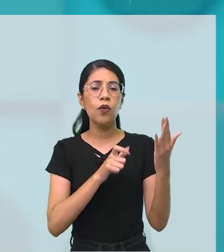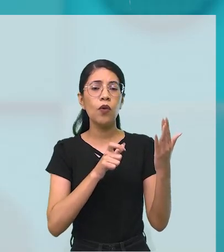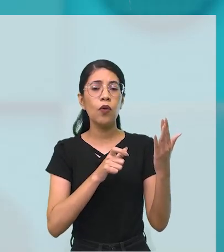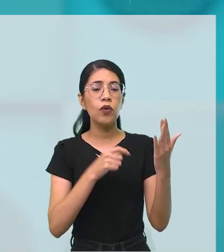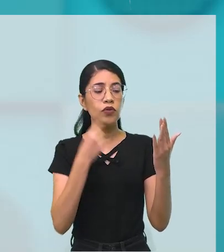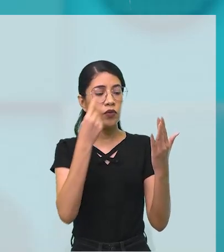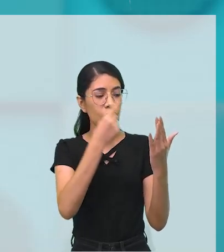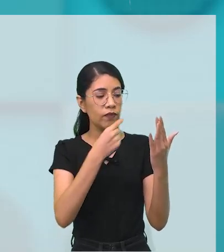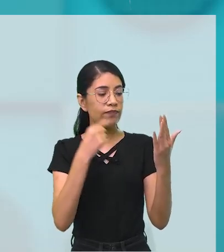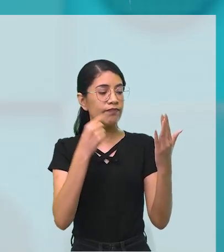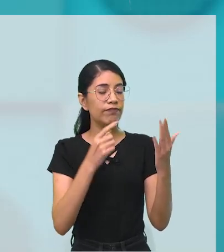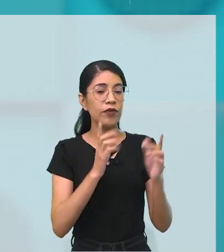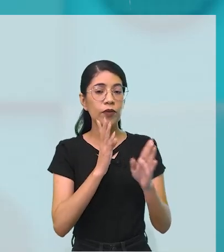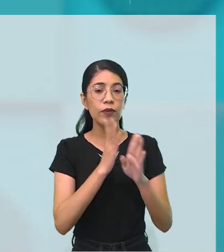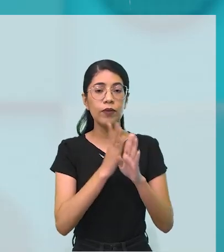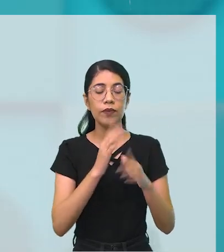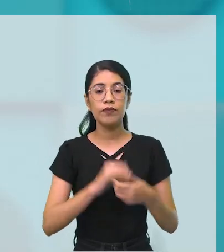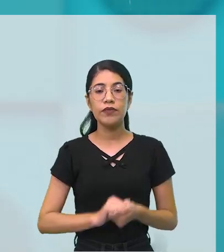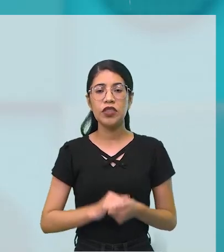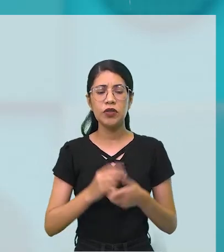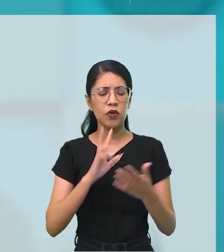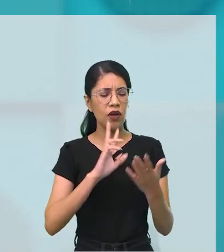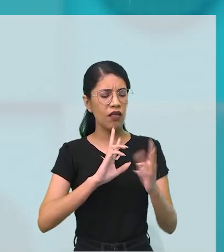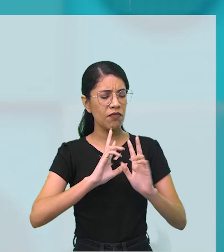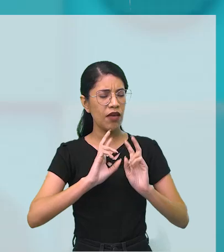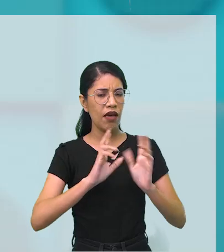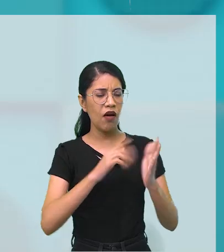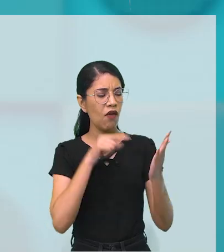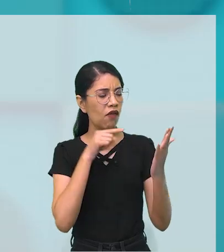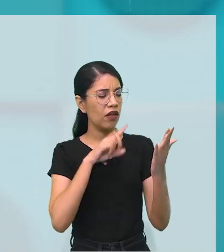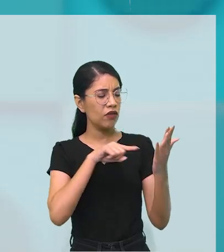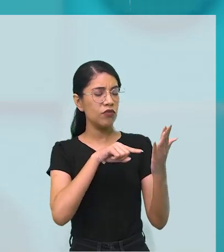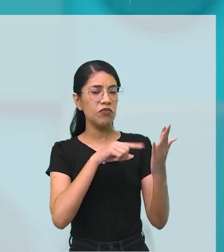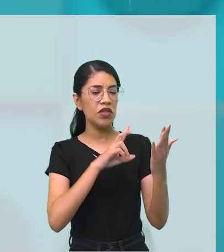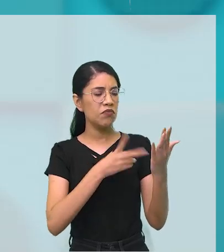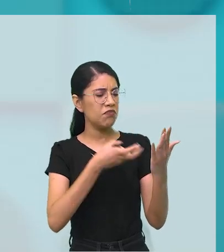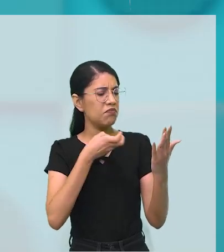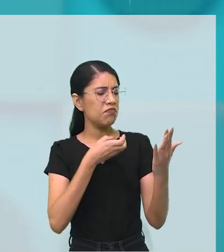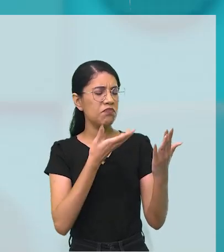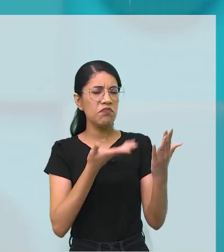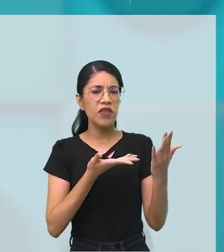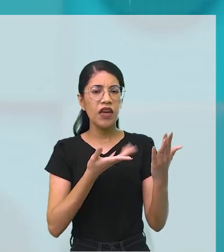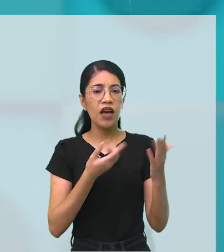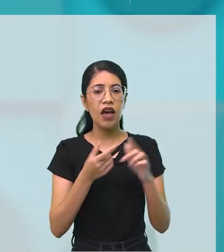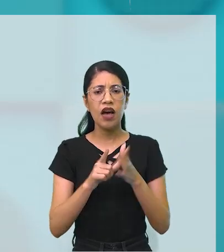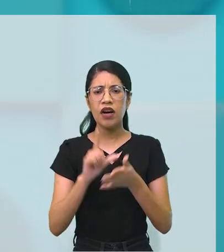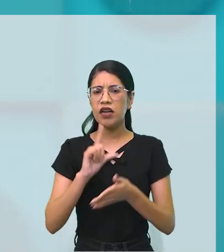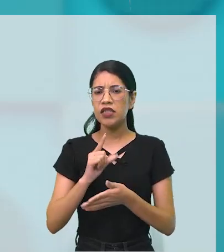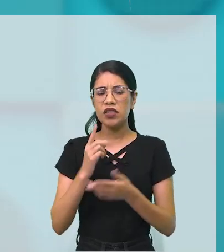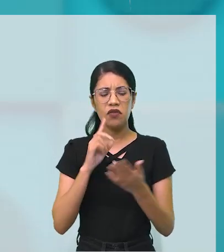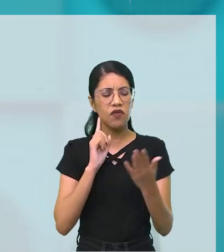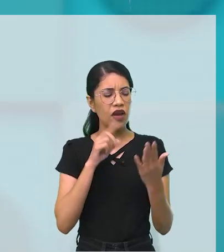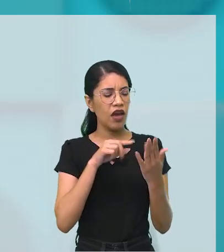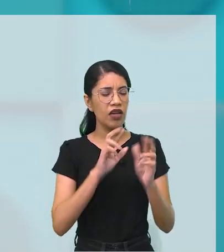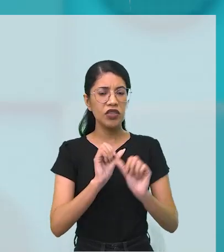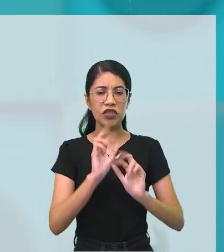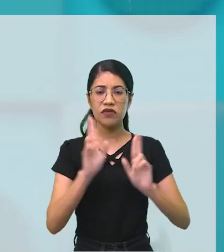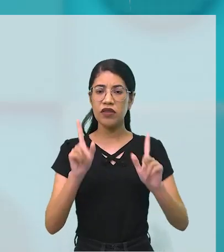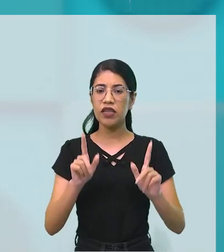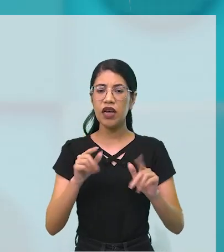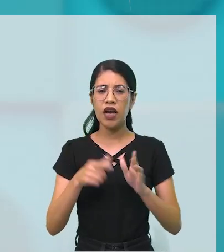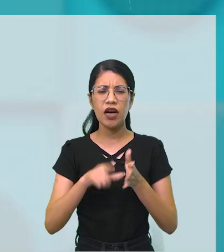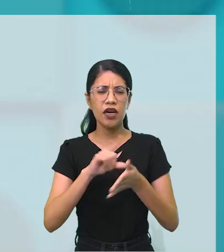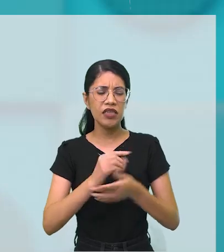minha face? É como se ela não se reconhecesse mais, né? Não era essa face que eu vi a última vez. A última vez eu